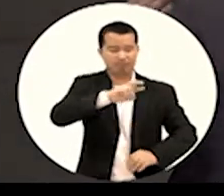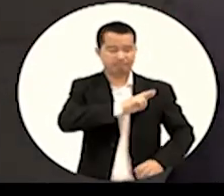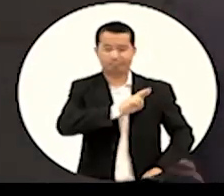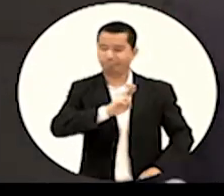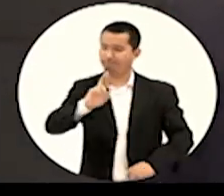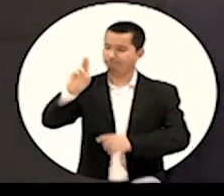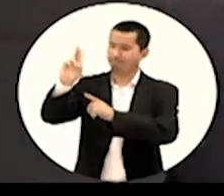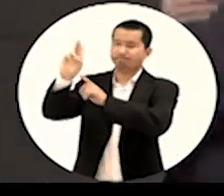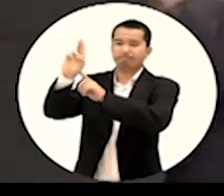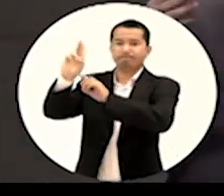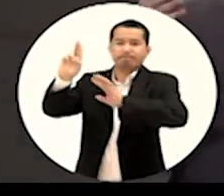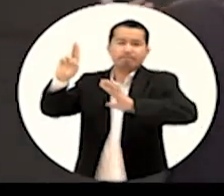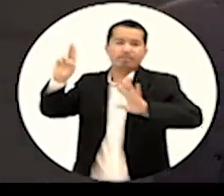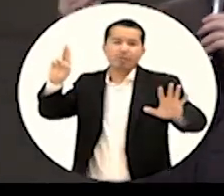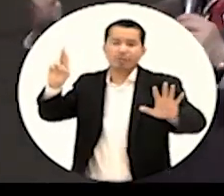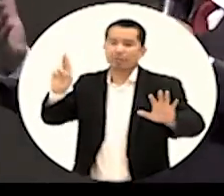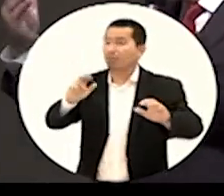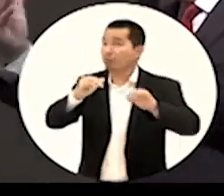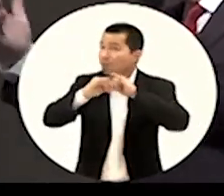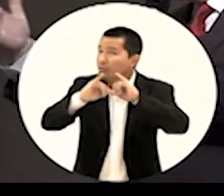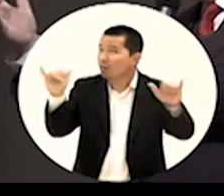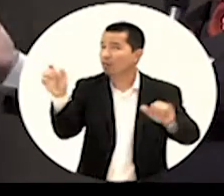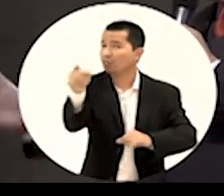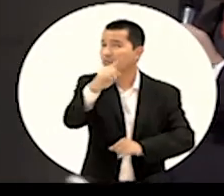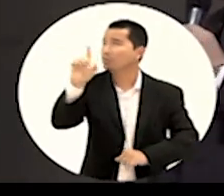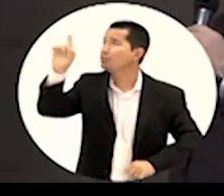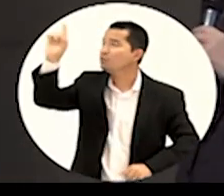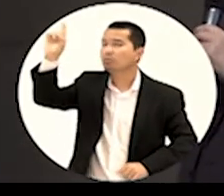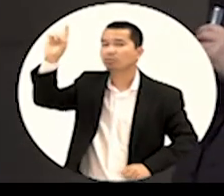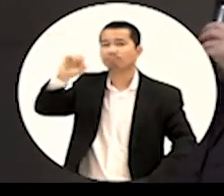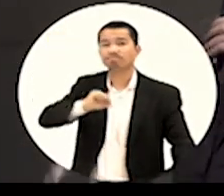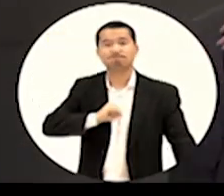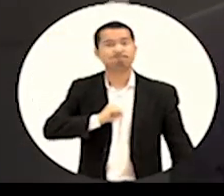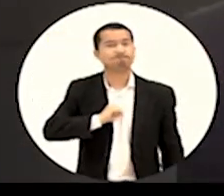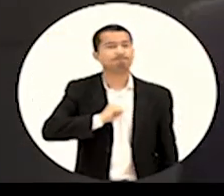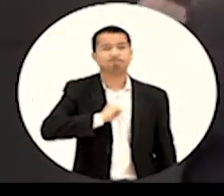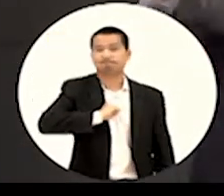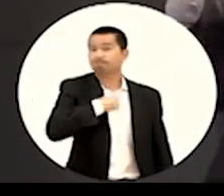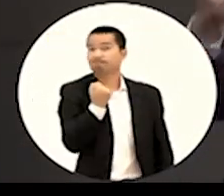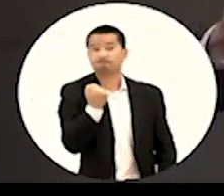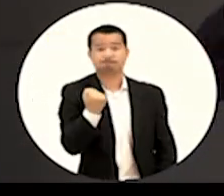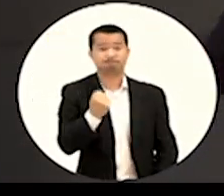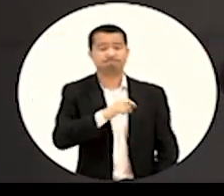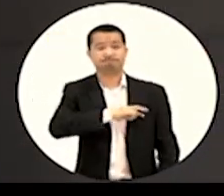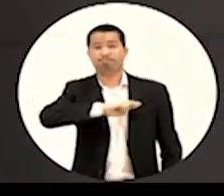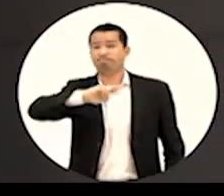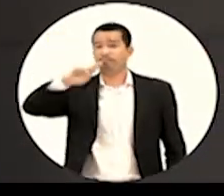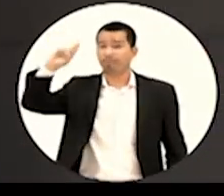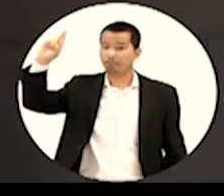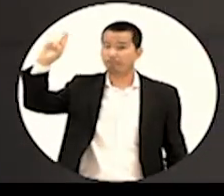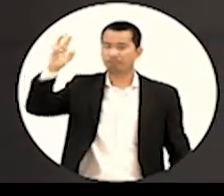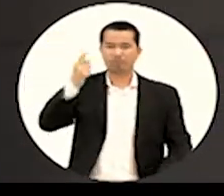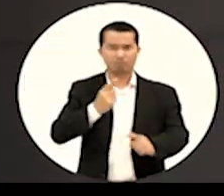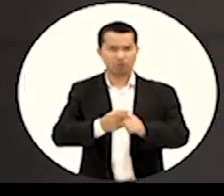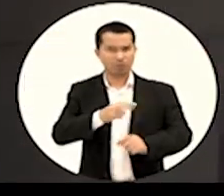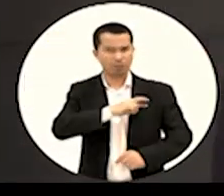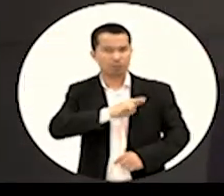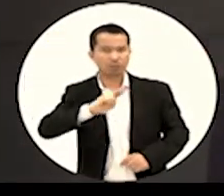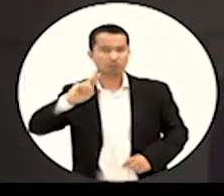seu coração. O que existe é religiosidade. E, queridos, Deus detesta a